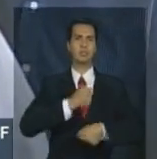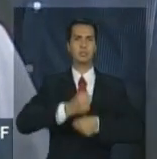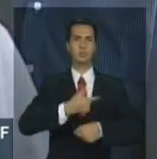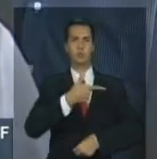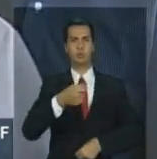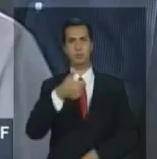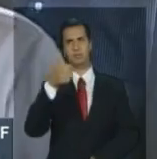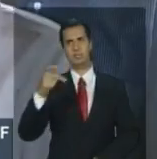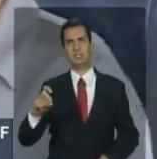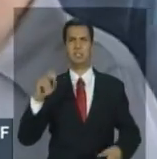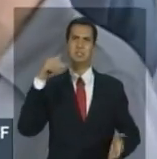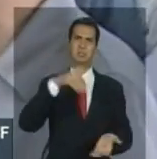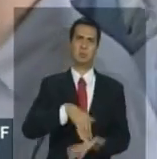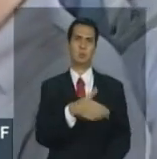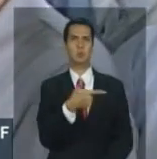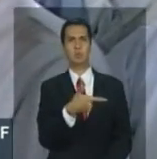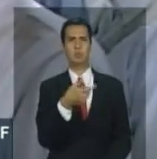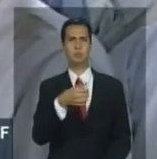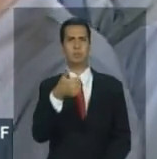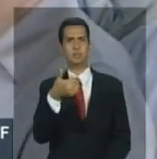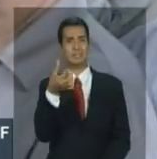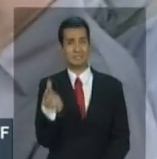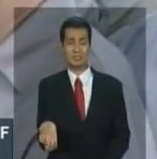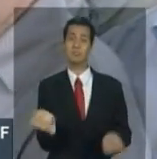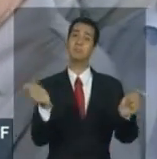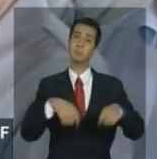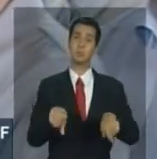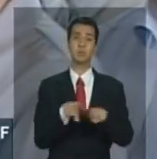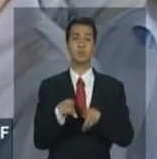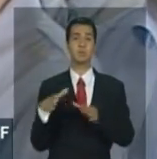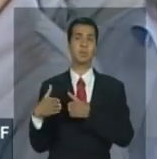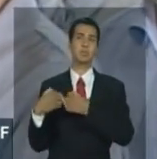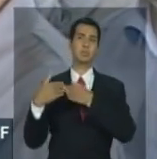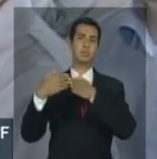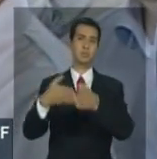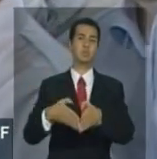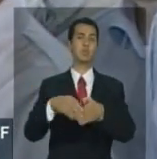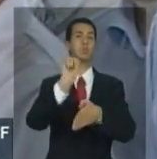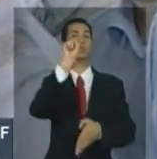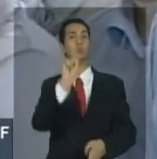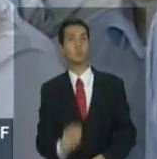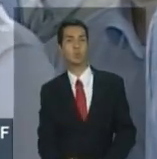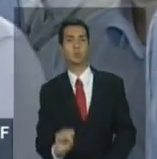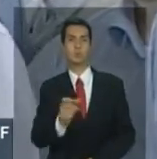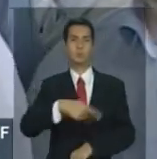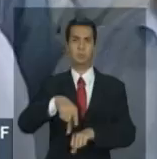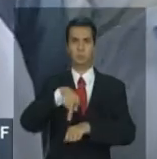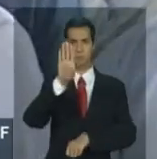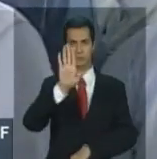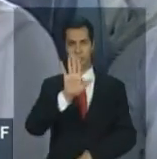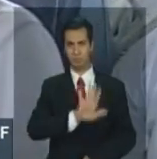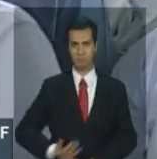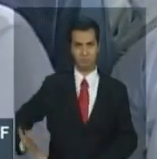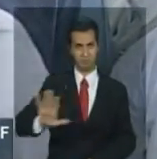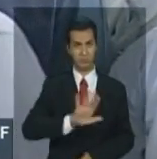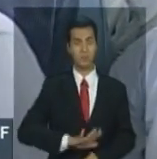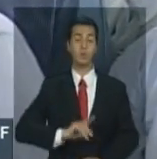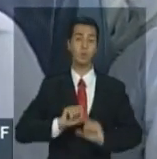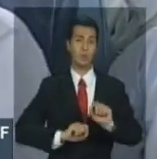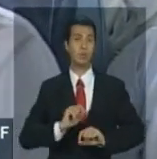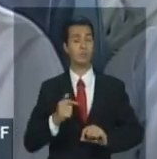2015, 2016, de chegar até aos portos do sul do país. Então, é algo que para